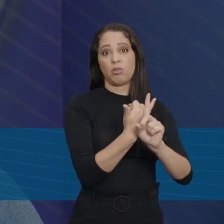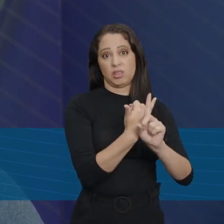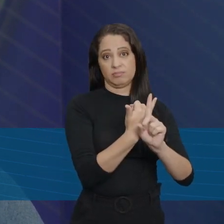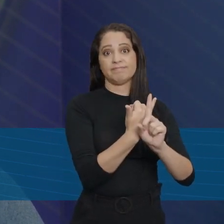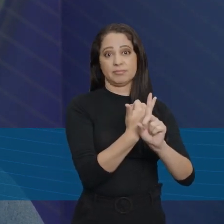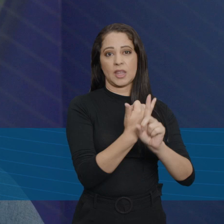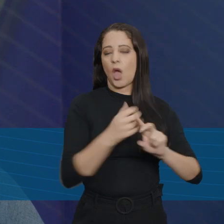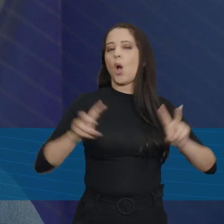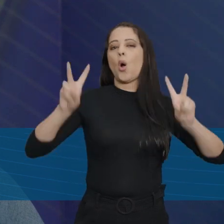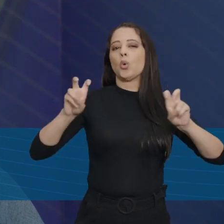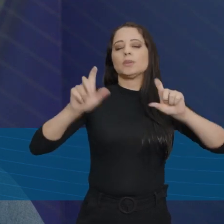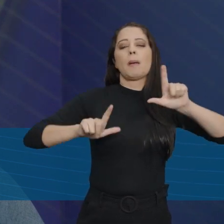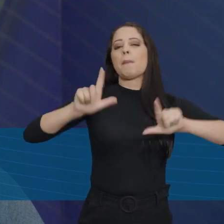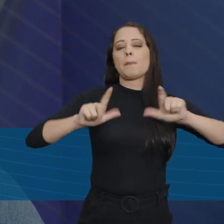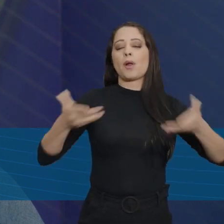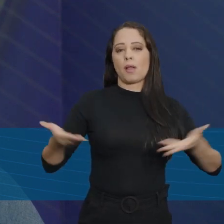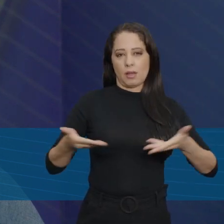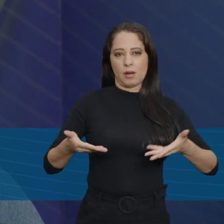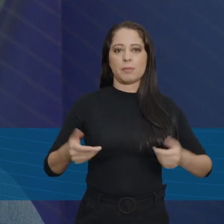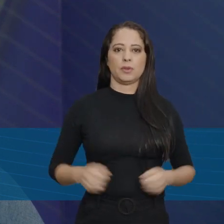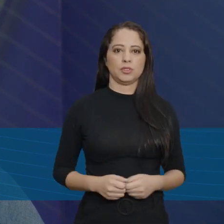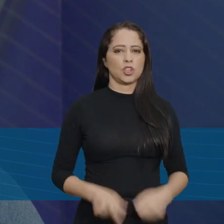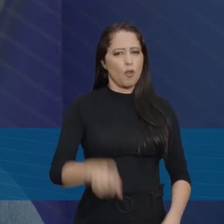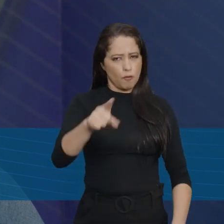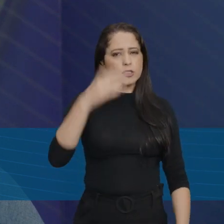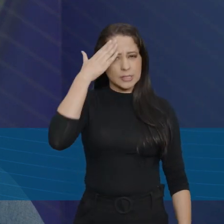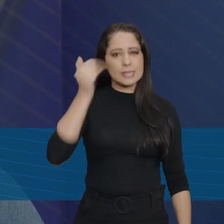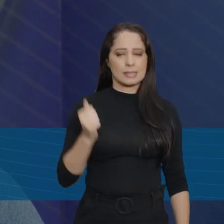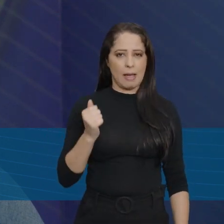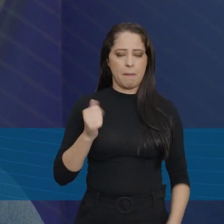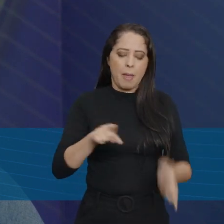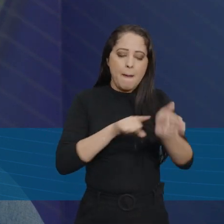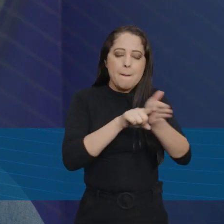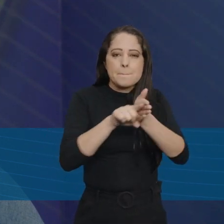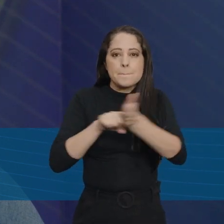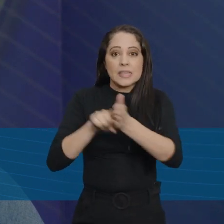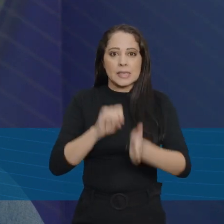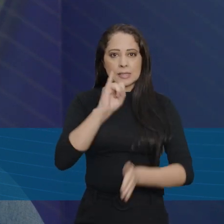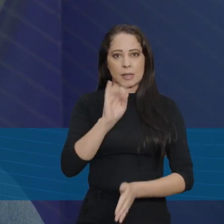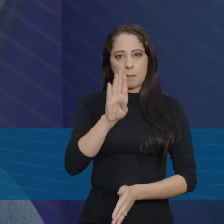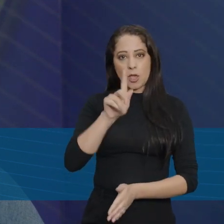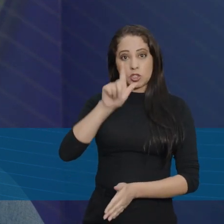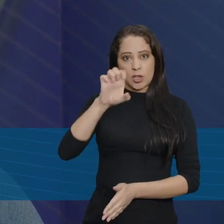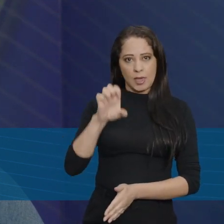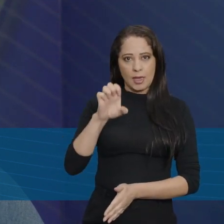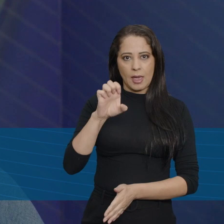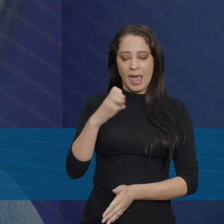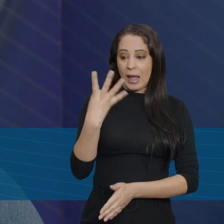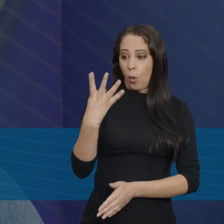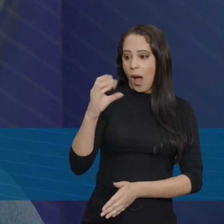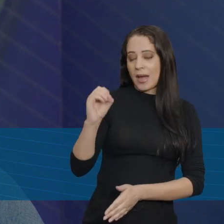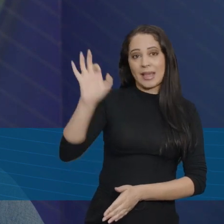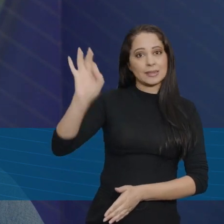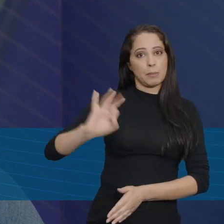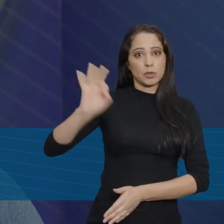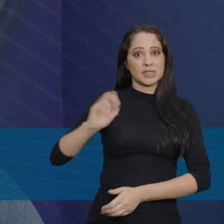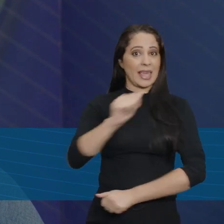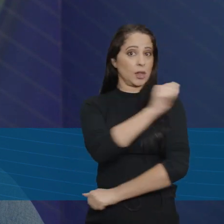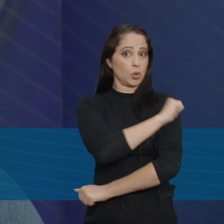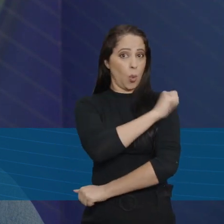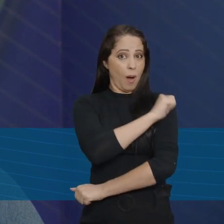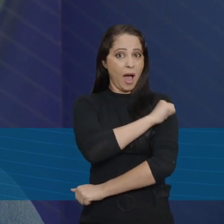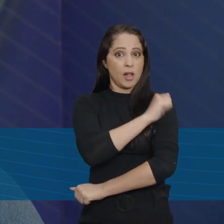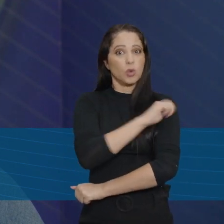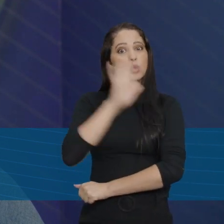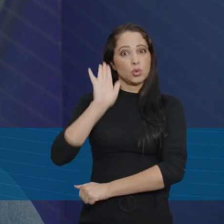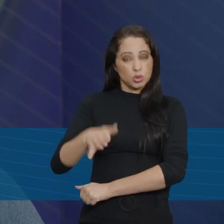é bullying, e esse é o tema do Diálogos da Cidade de hoje. Você sabia que, segundo uma pesquisa do IBGE, mais de